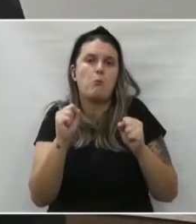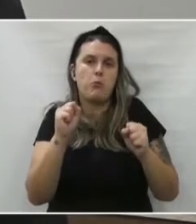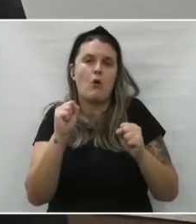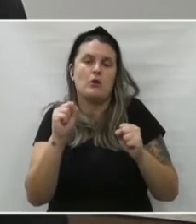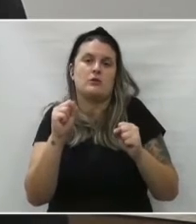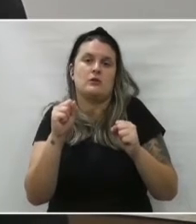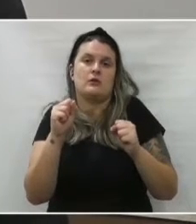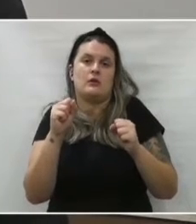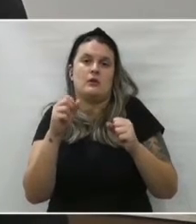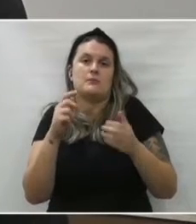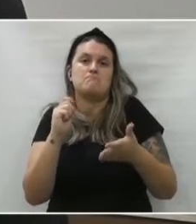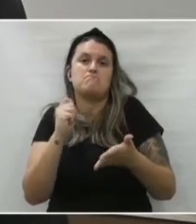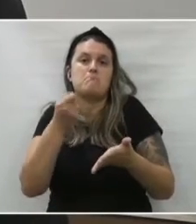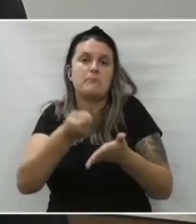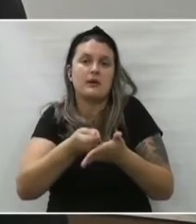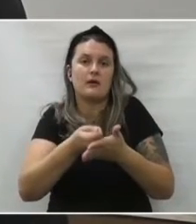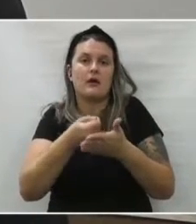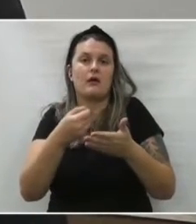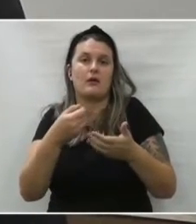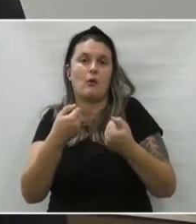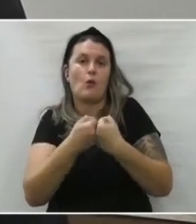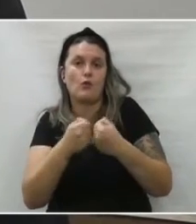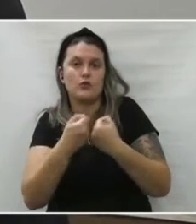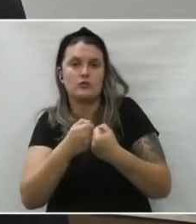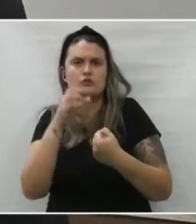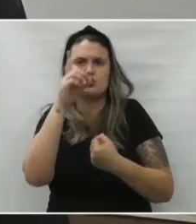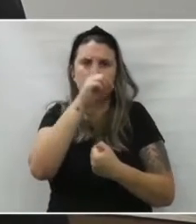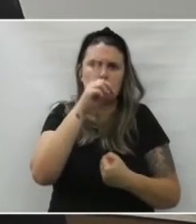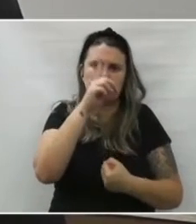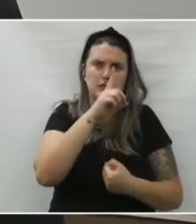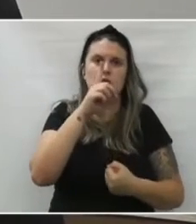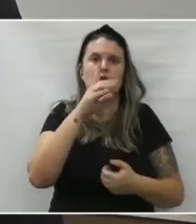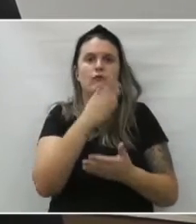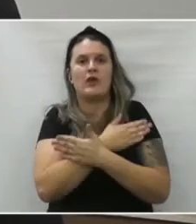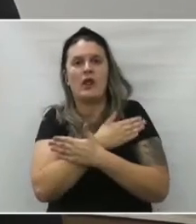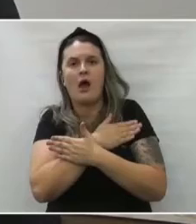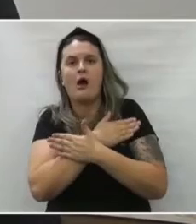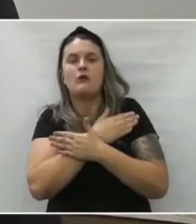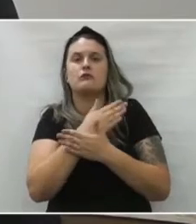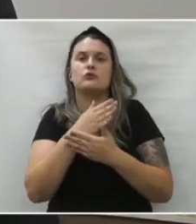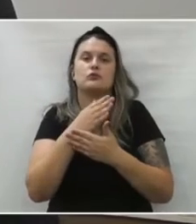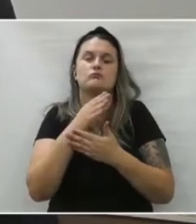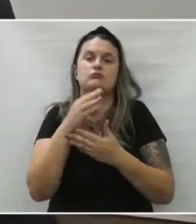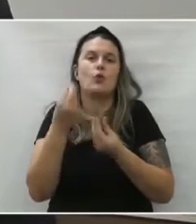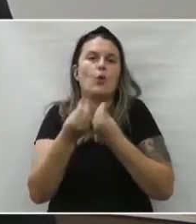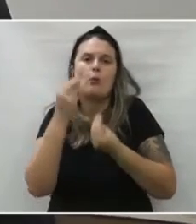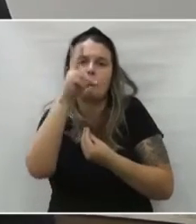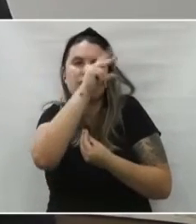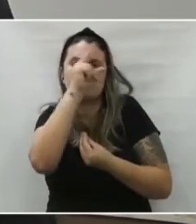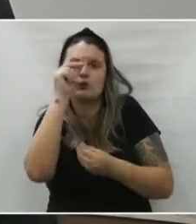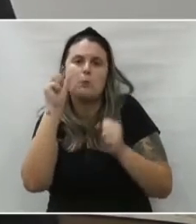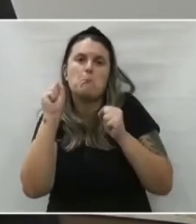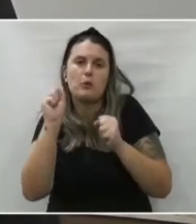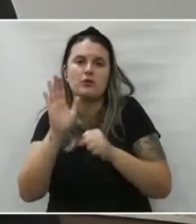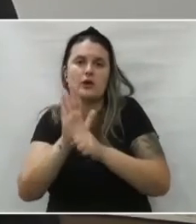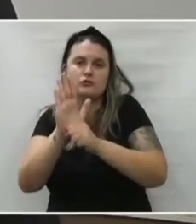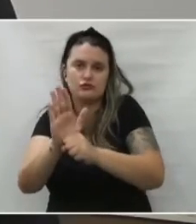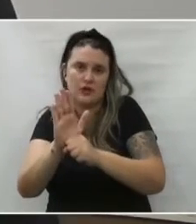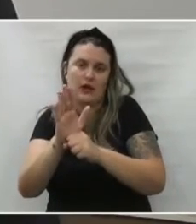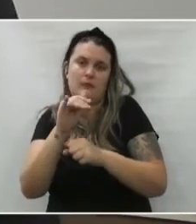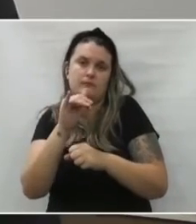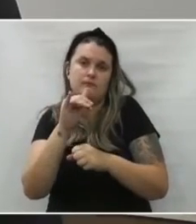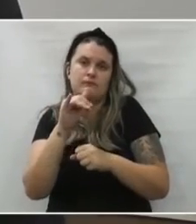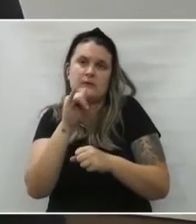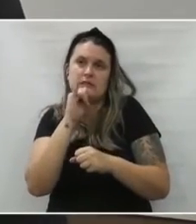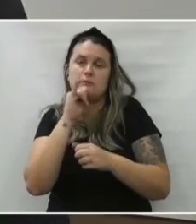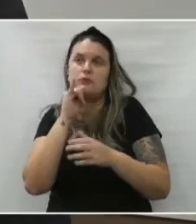feriados e domingos, tornando aí esse gratuito, enfim, aí, ou talvez com um custo menor, para que o trabalhador, a família venha para o centro.